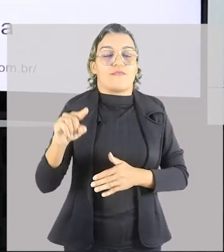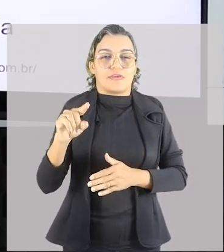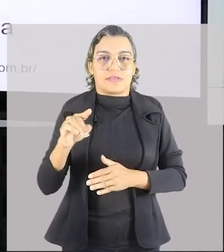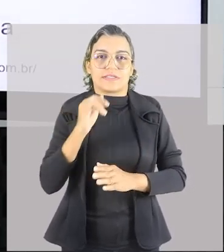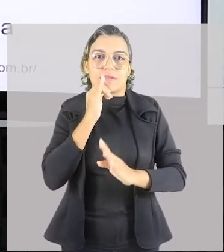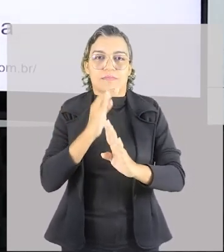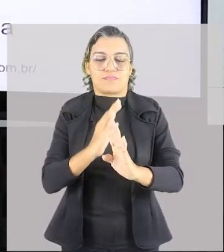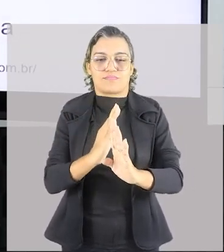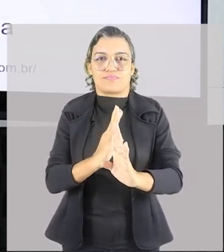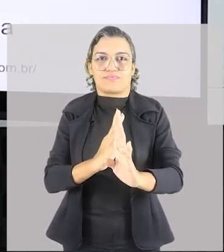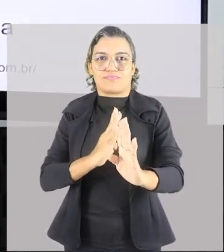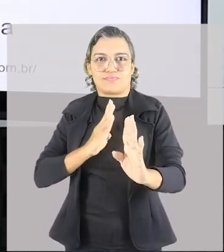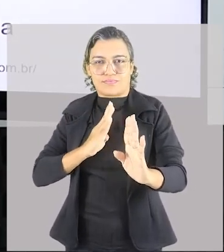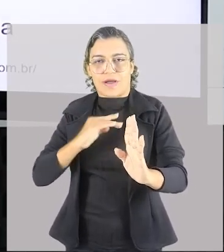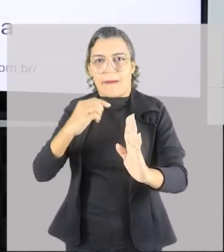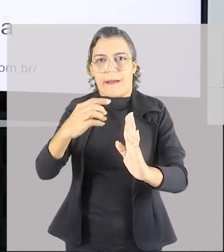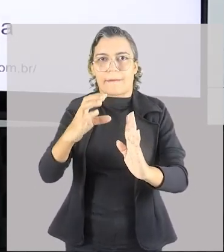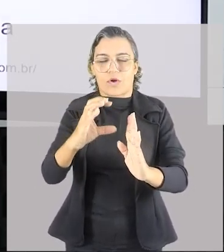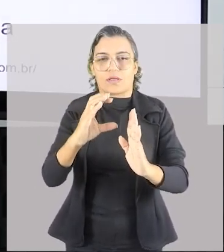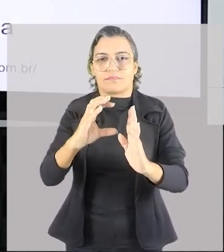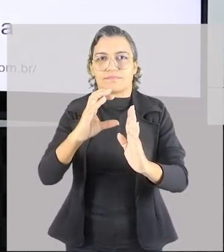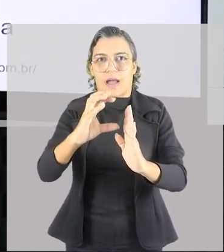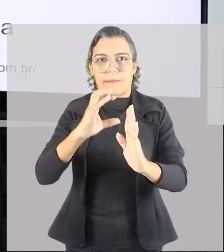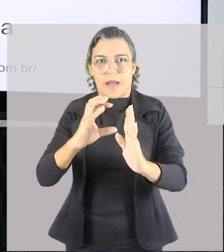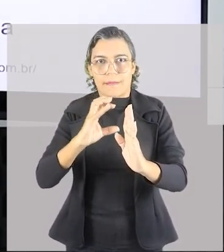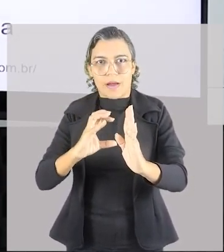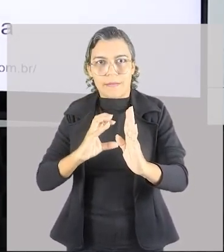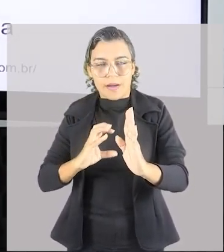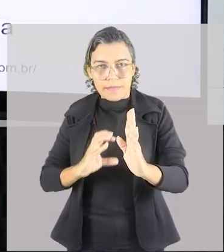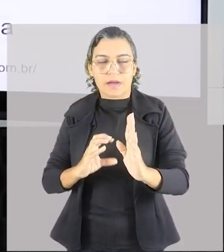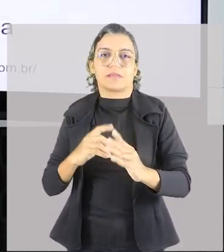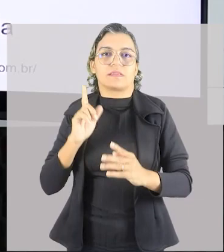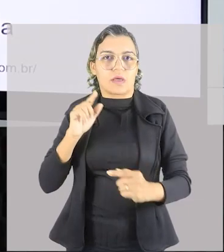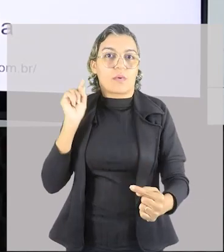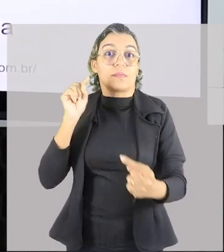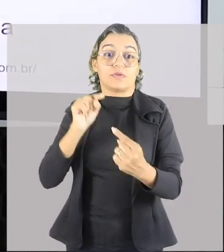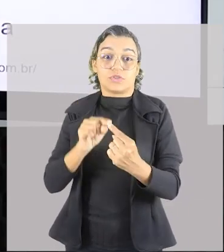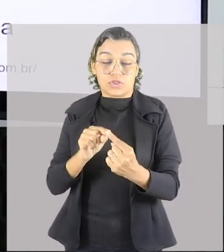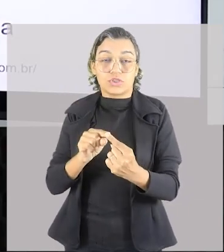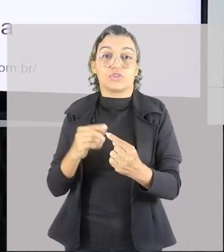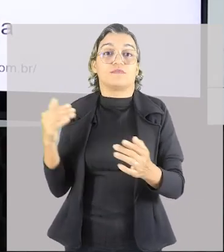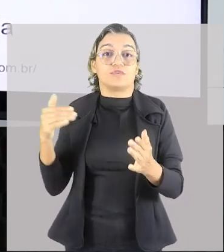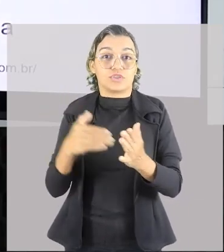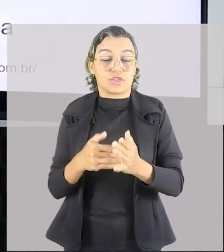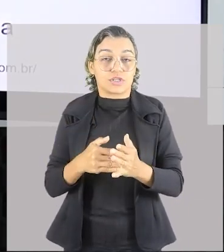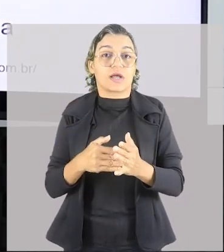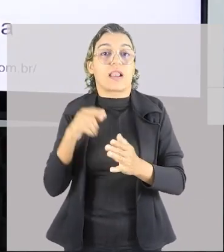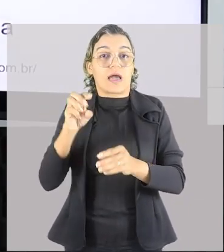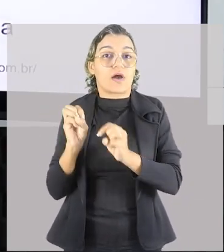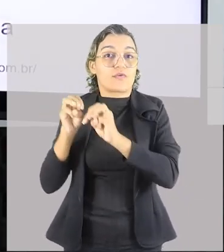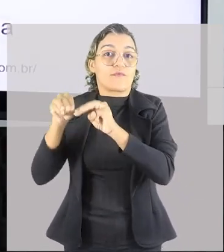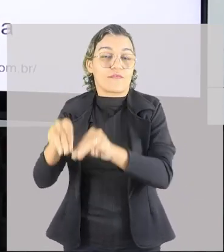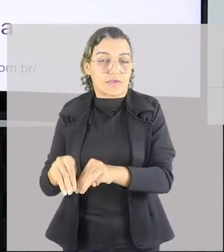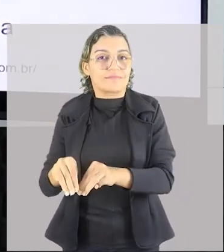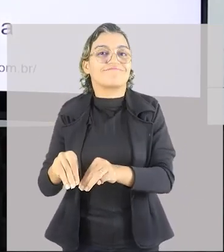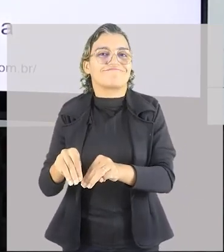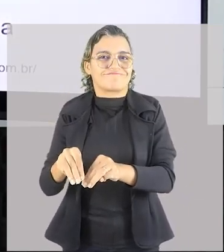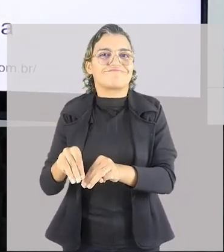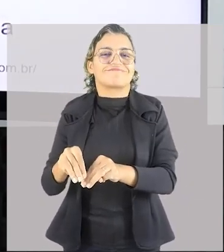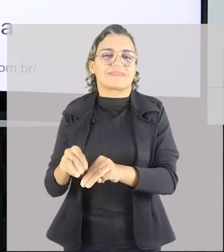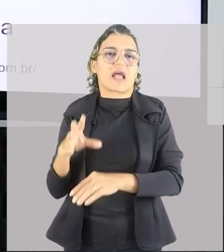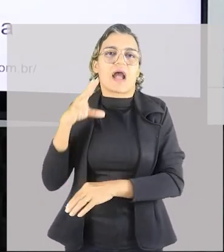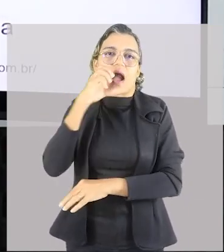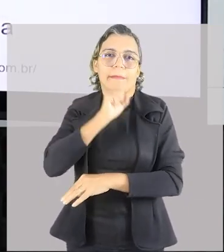até o final do percurso, tá? Então, possa ser que o objetivo é somente chegar até o final. Chegou no final, o mais